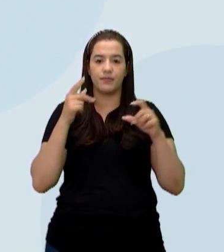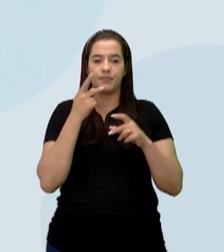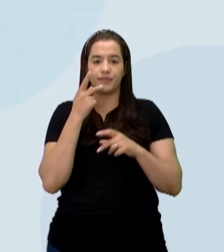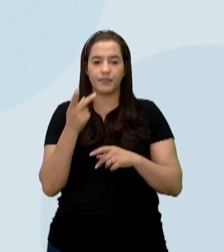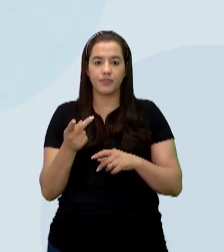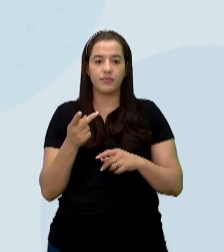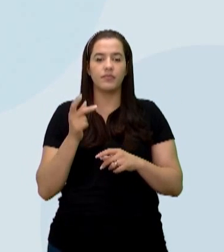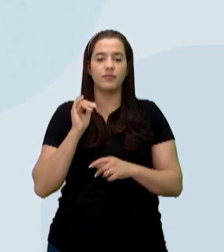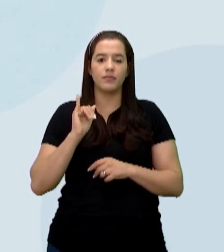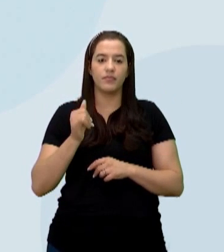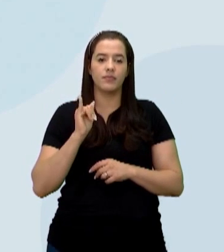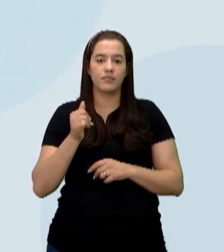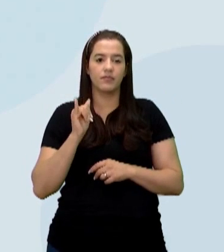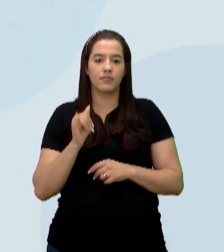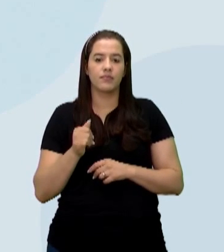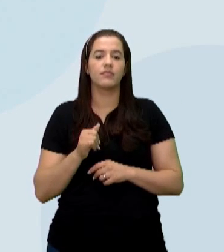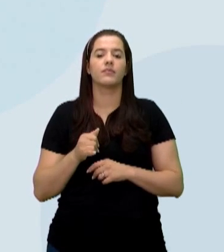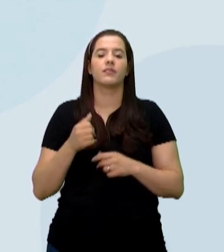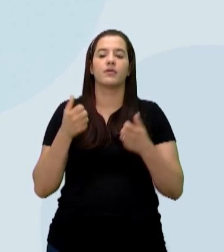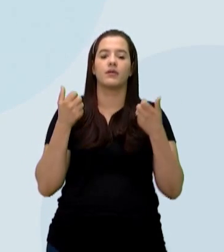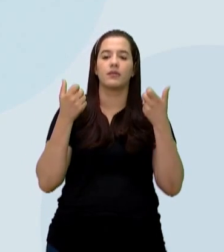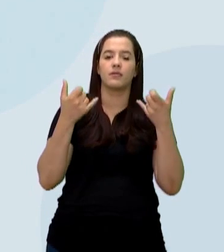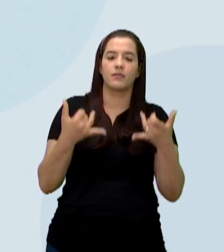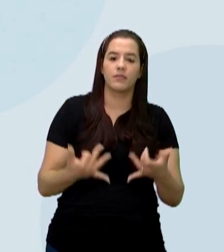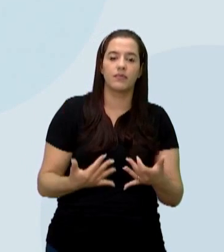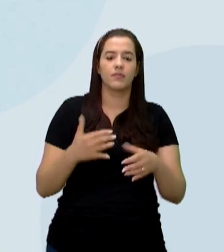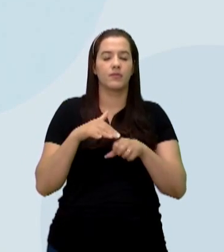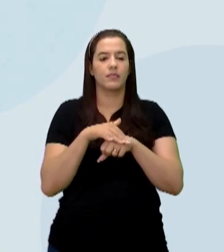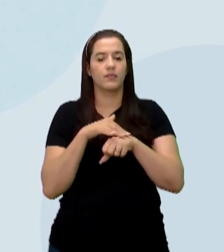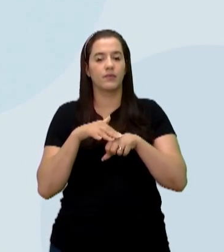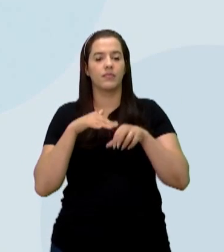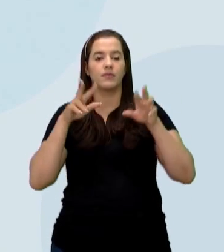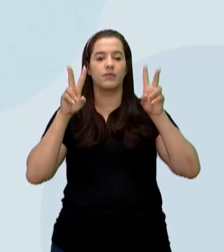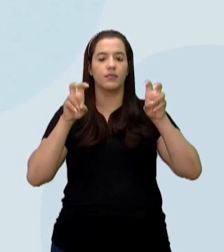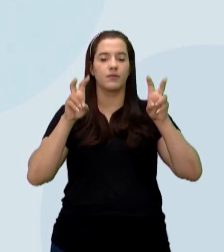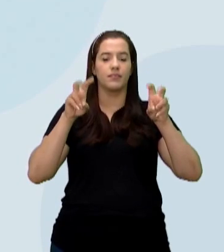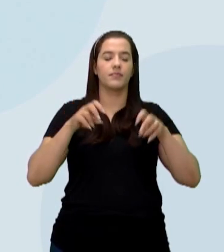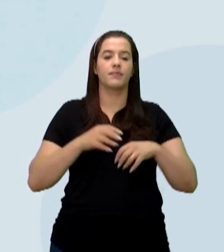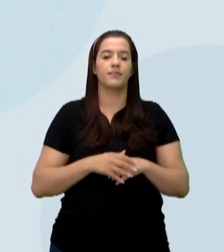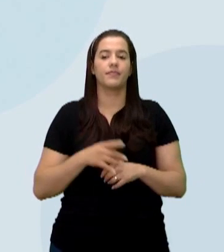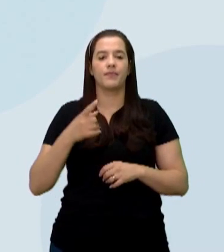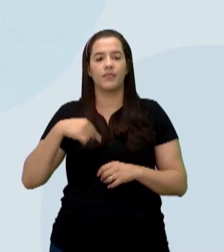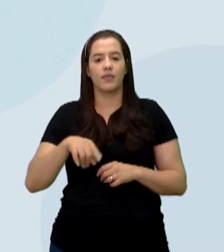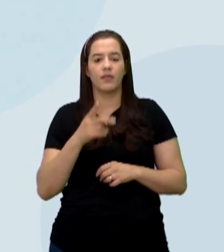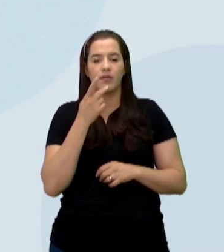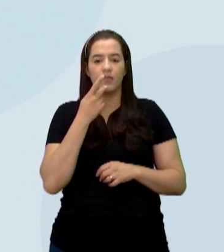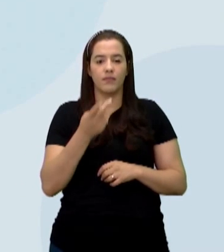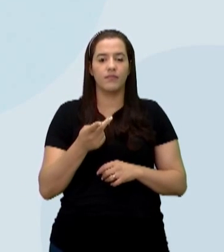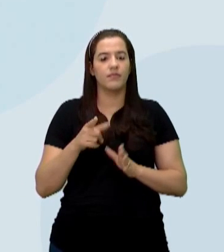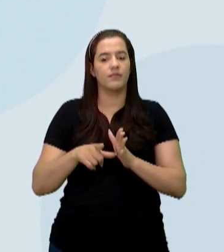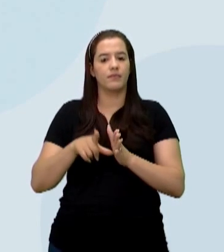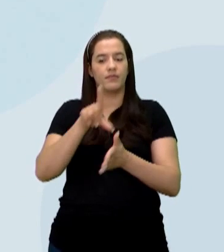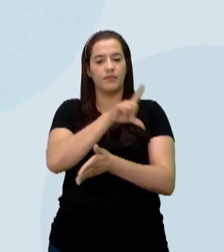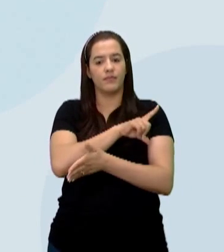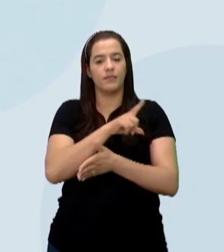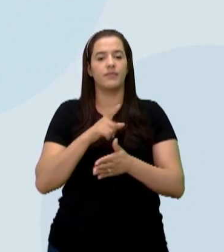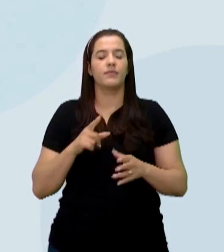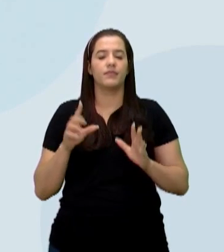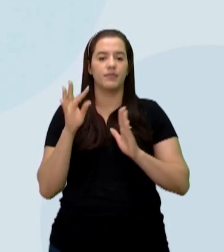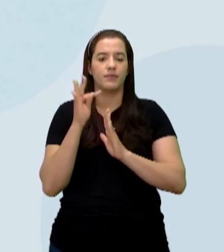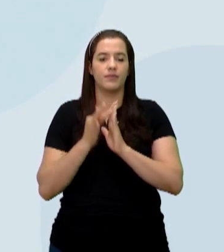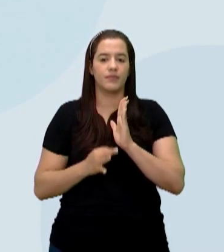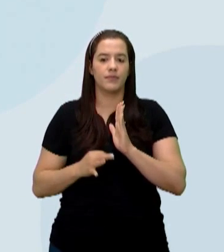de um narrador, certo? Que introduz o assunto, que foi comentado no texto anterior. Uhum. Então, o